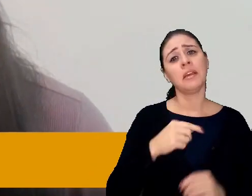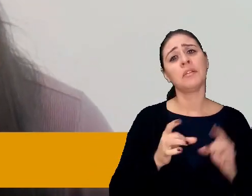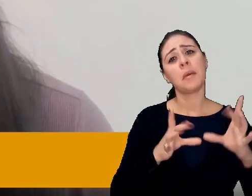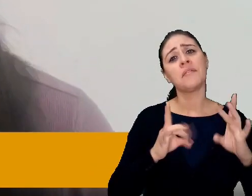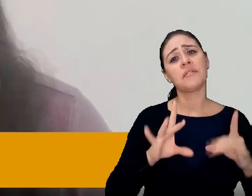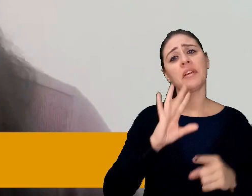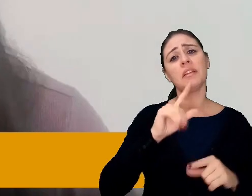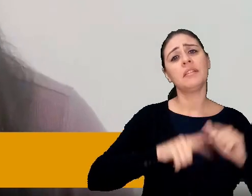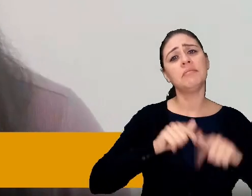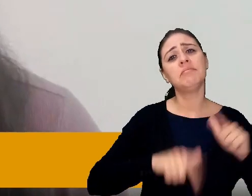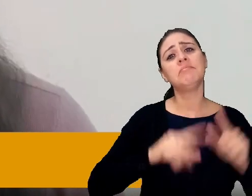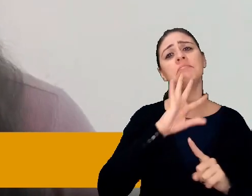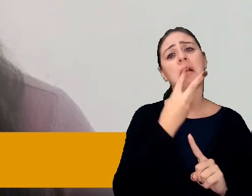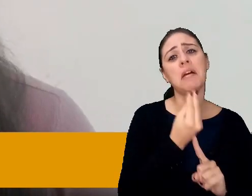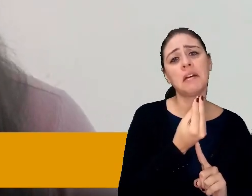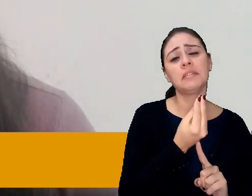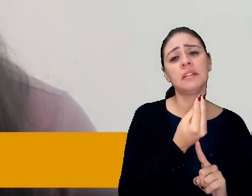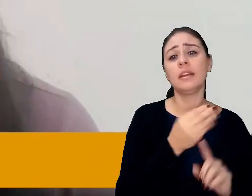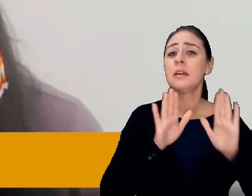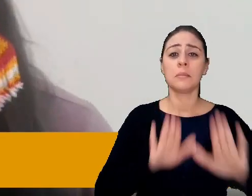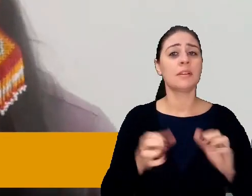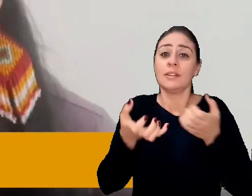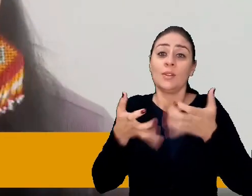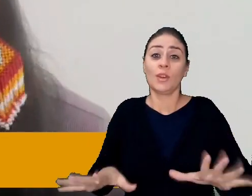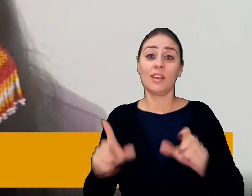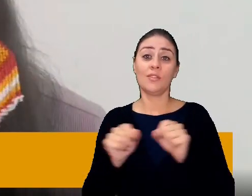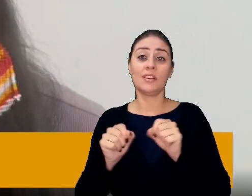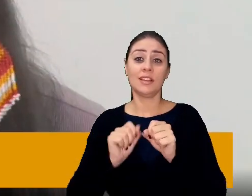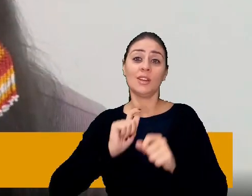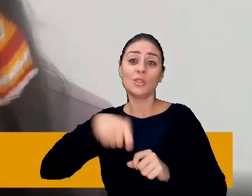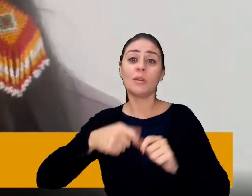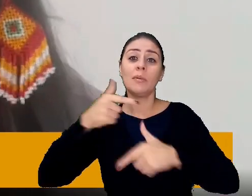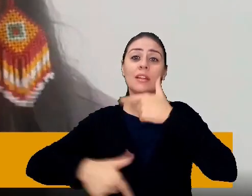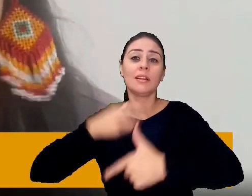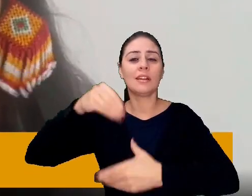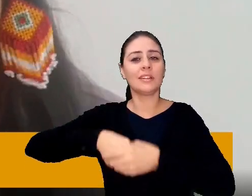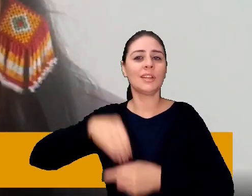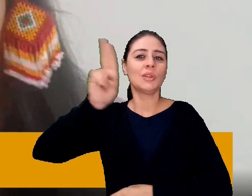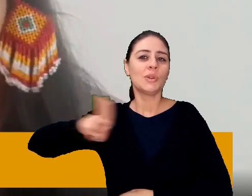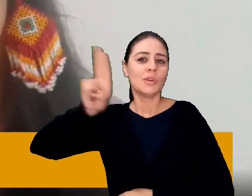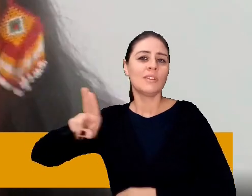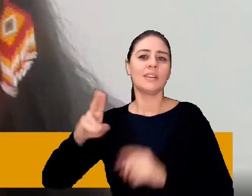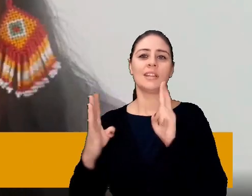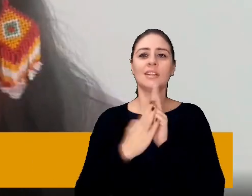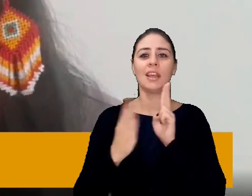Mas daí eles não querem fazer um trabalho sobre os caingangues que estão na universidade, que muitas vezes são colega deles, de curso deles.